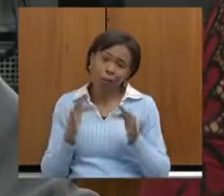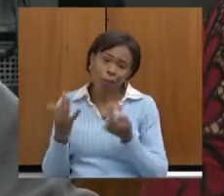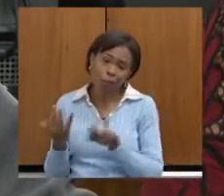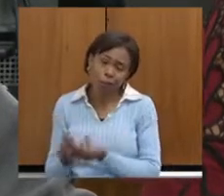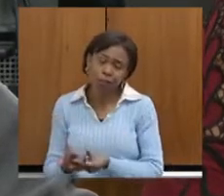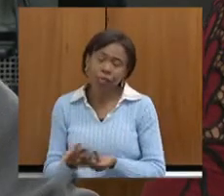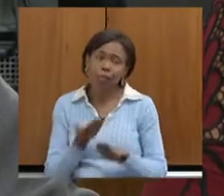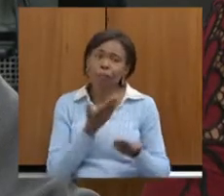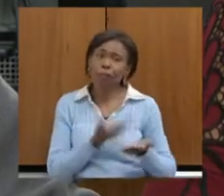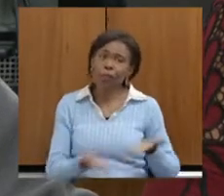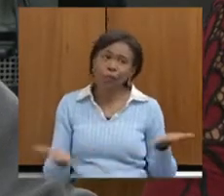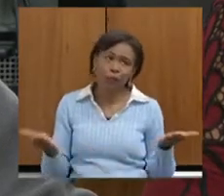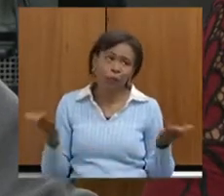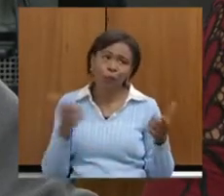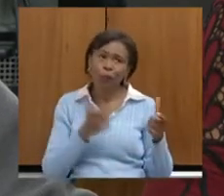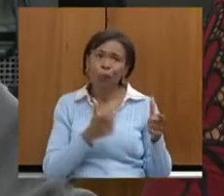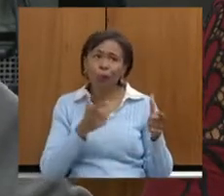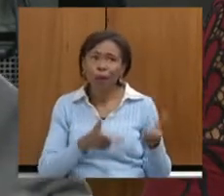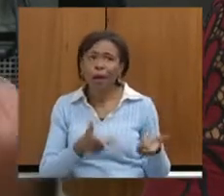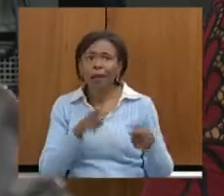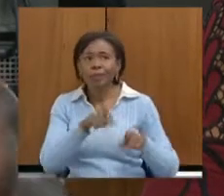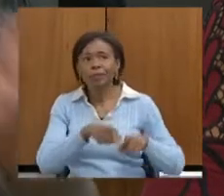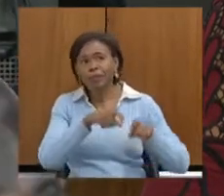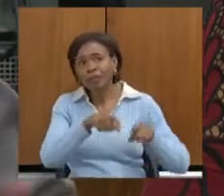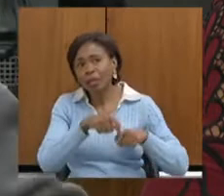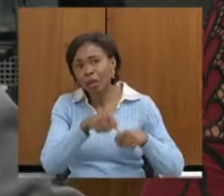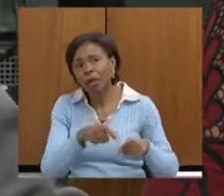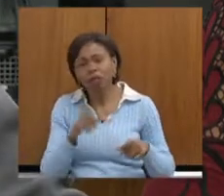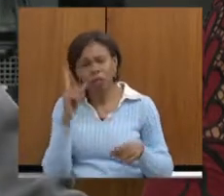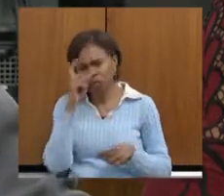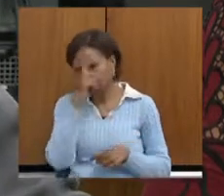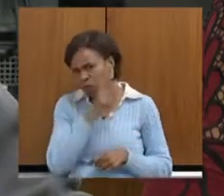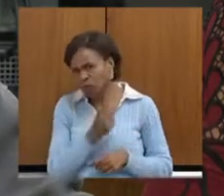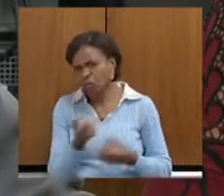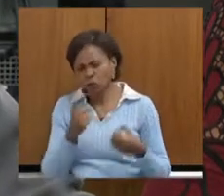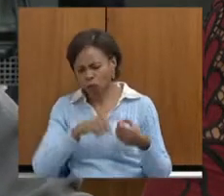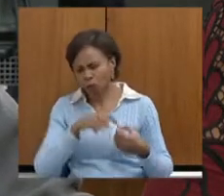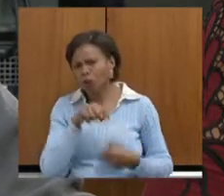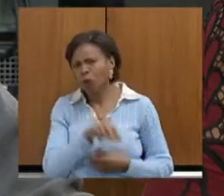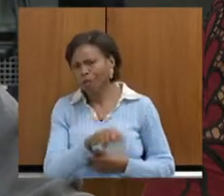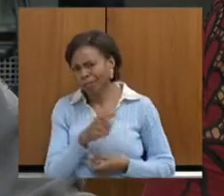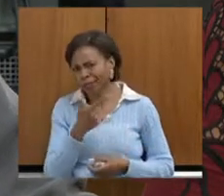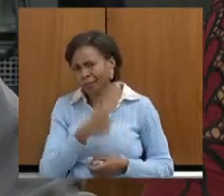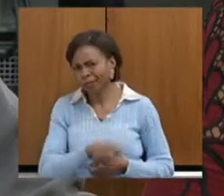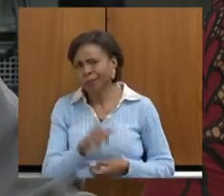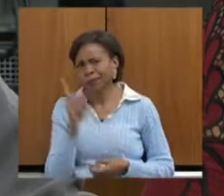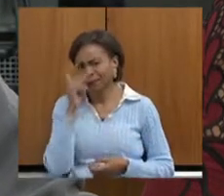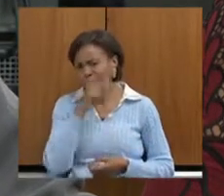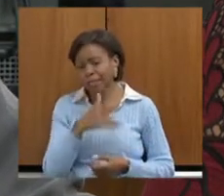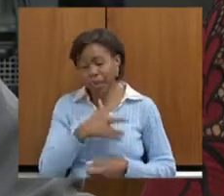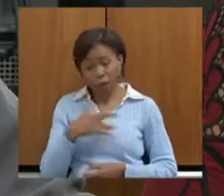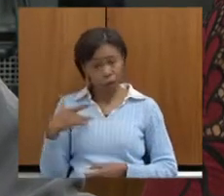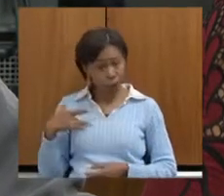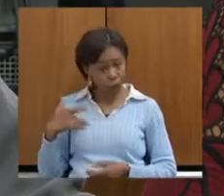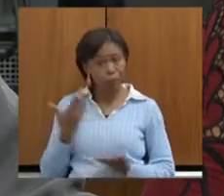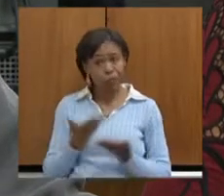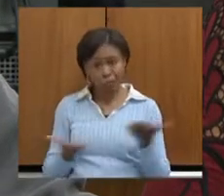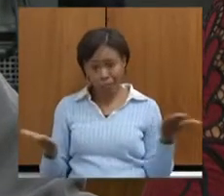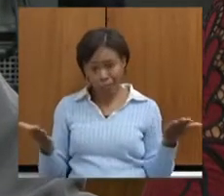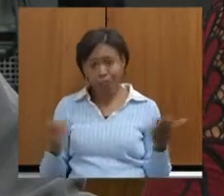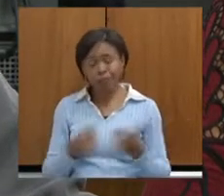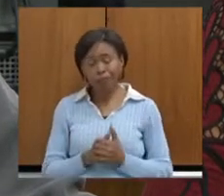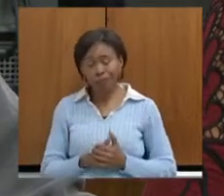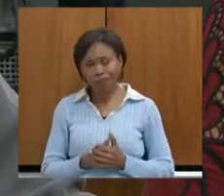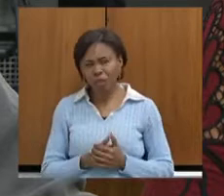família seja quem perdeu o lugar que plantava né que que é muito difícil é tomar de novo vocês que perdeu a saúde né